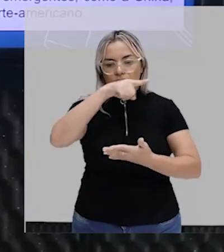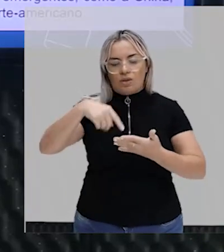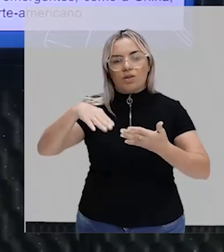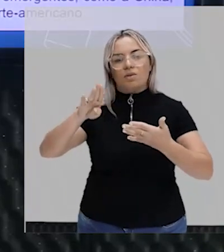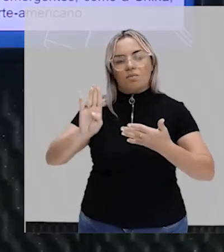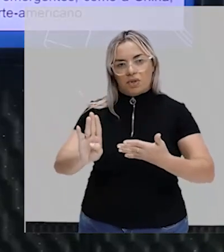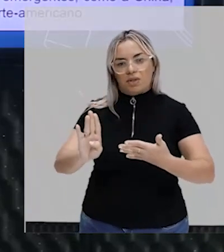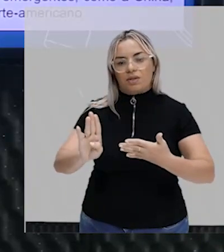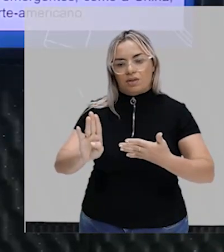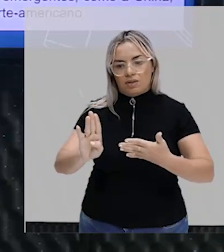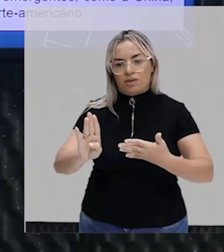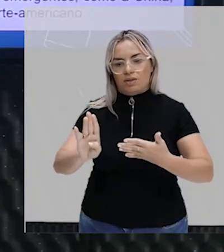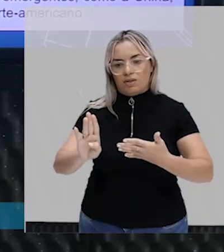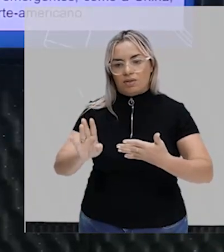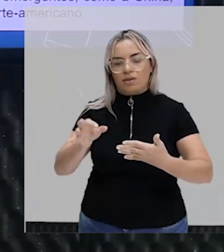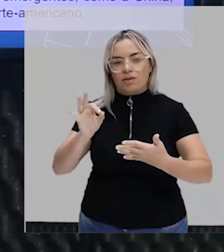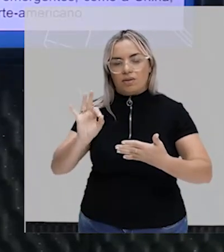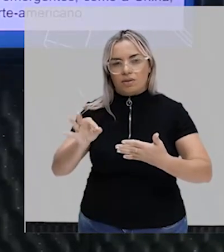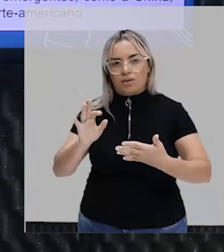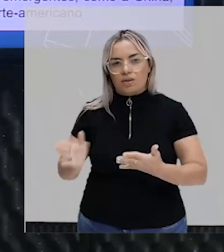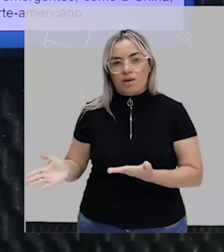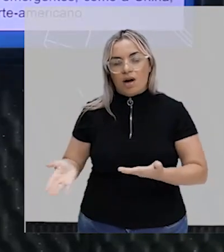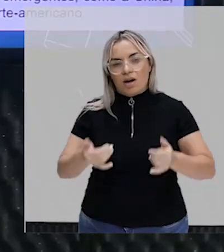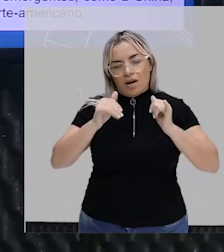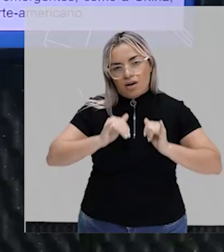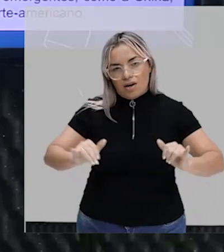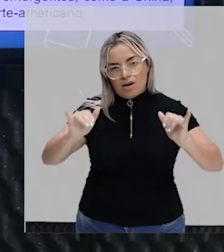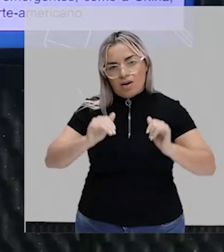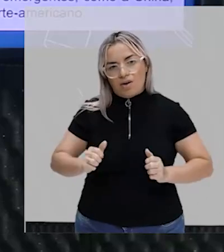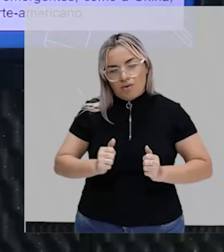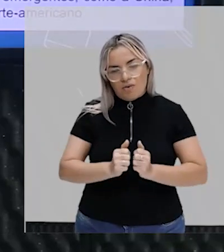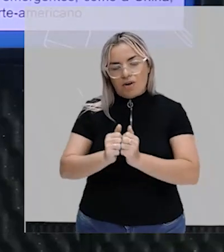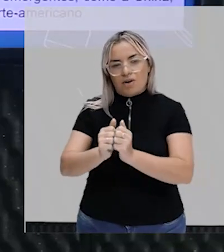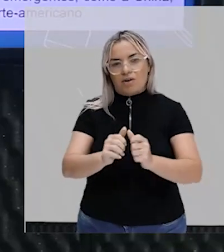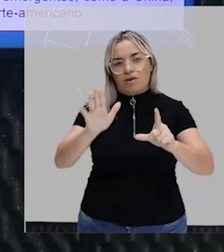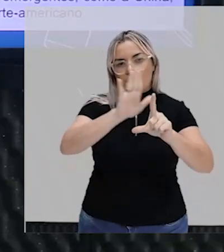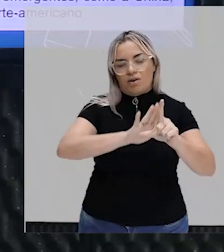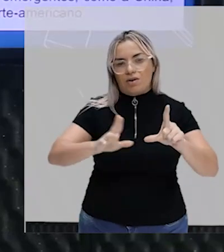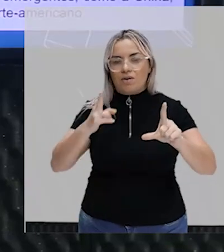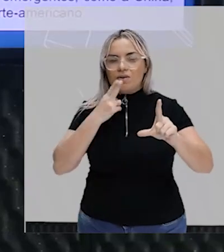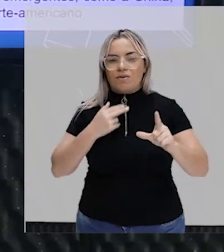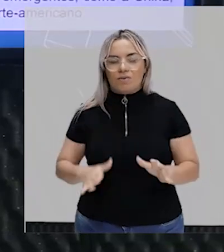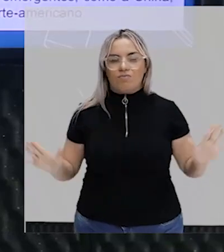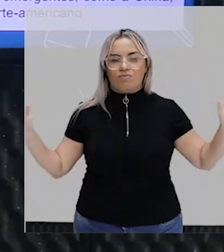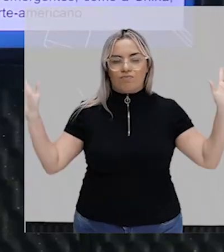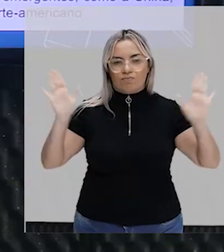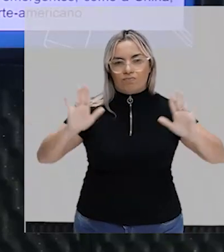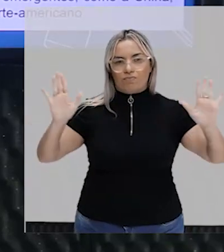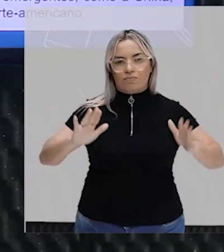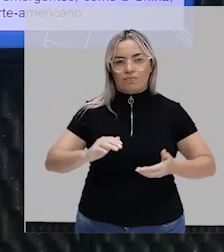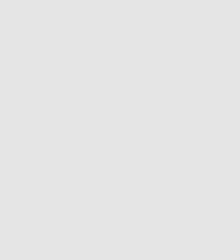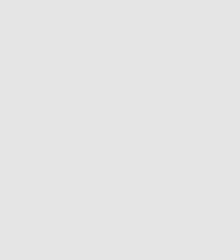para estas e outras informações, nos acompanhe na plataforma Gonçalves Dias. Valeu!